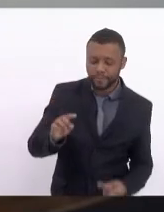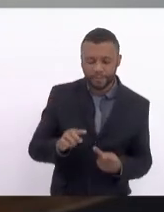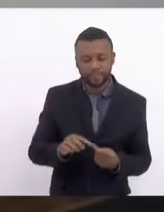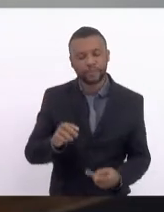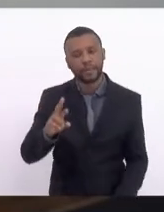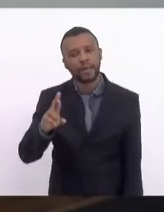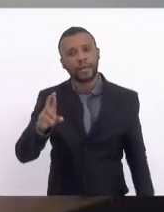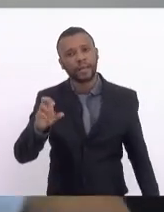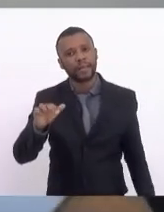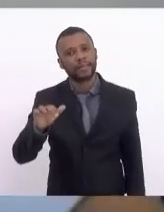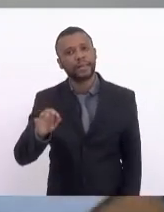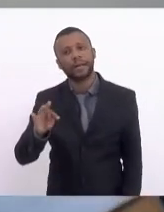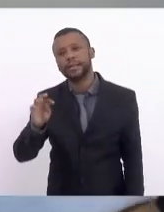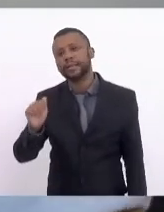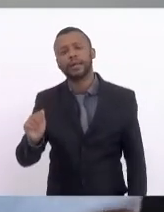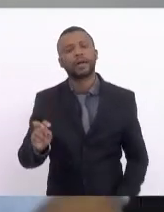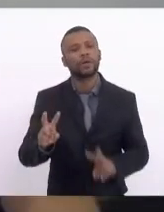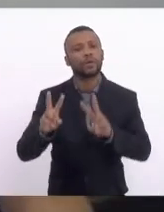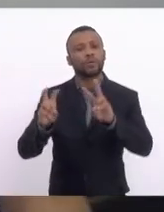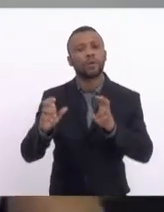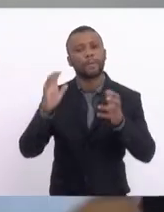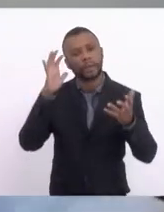Souza sobre